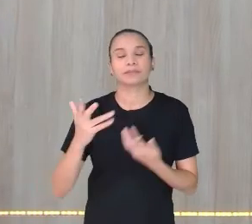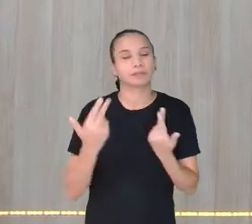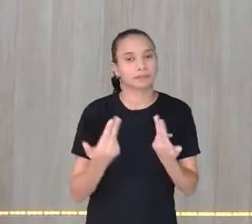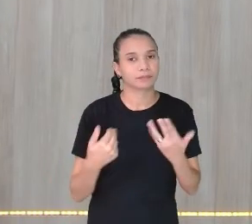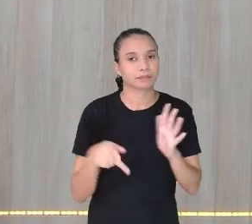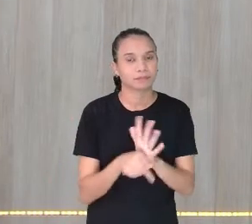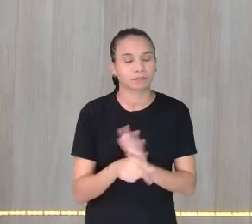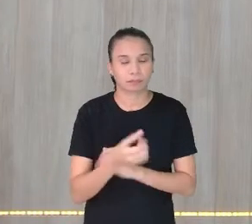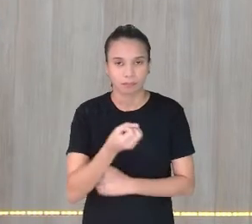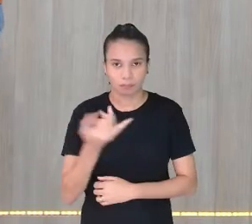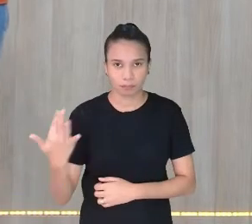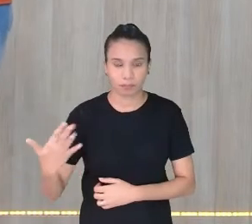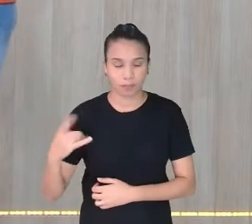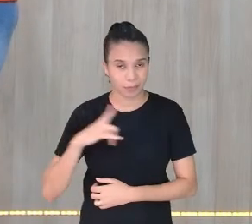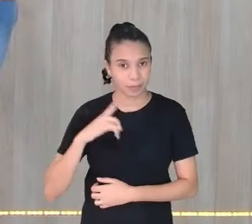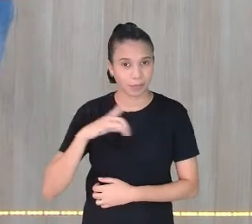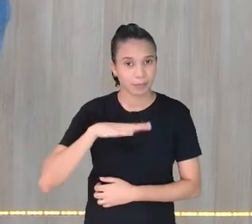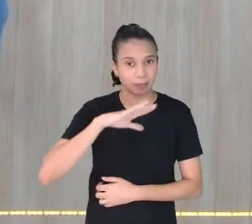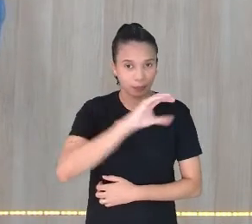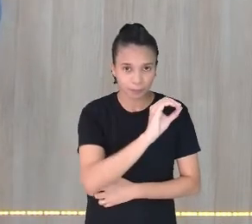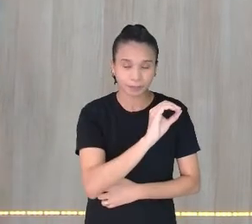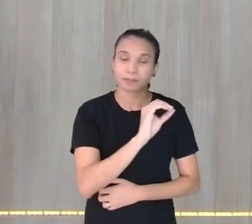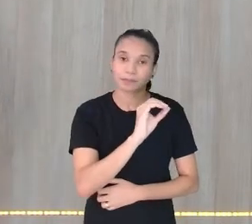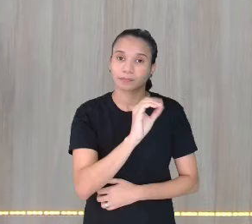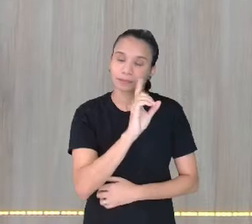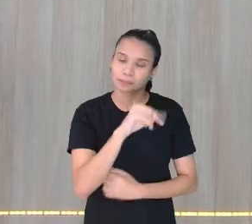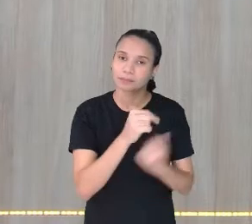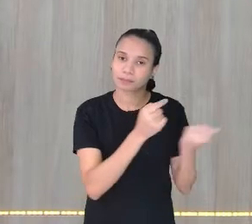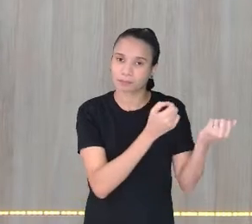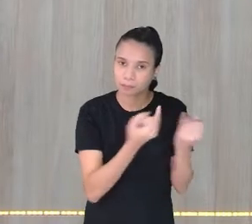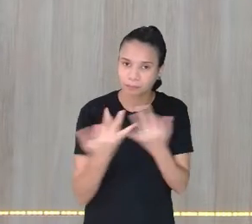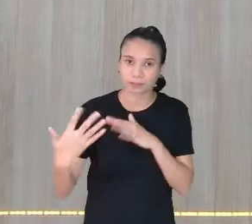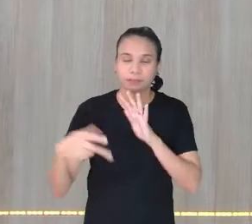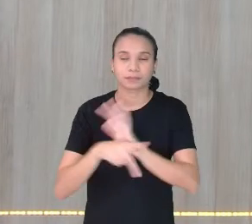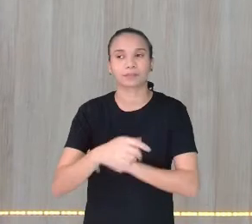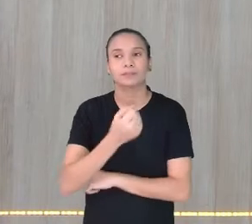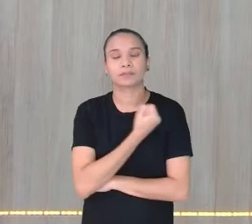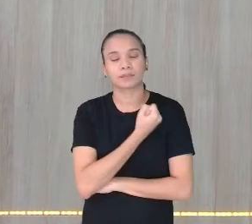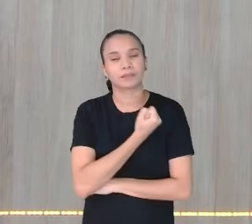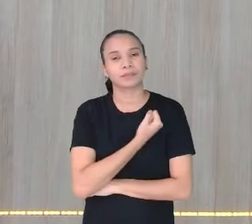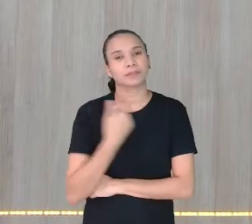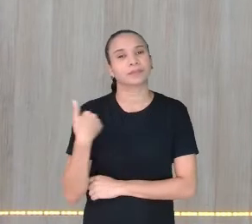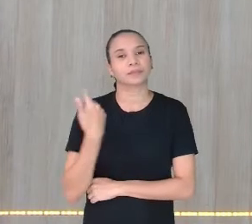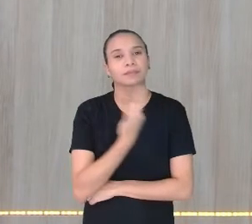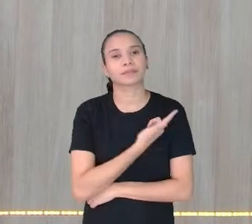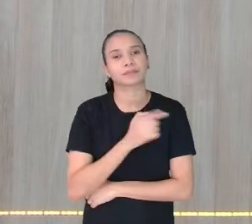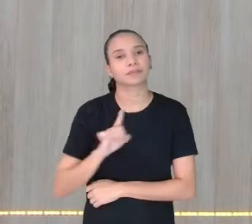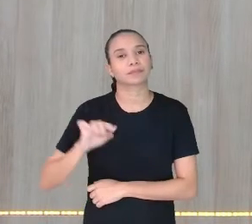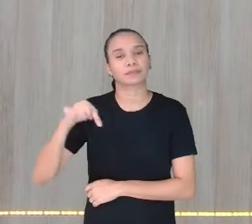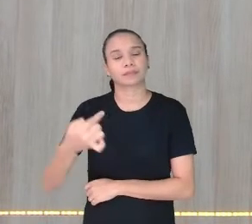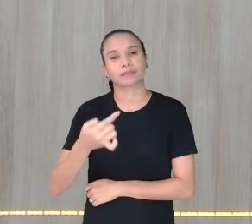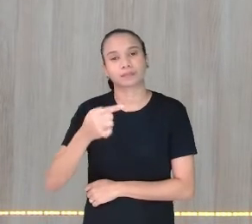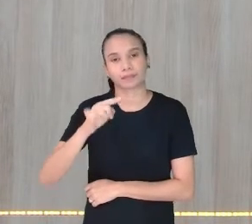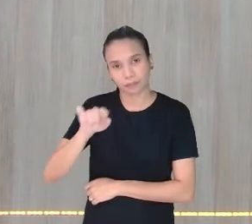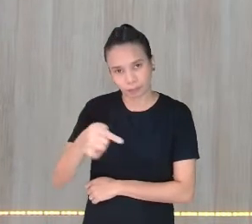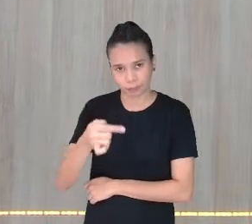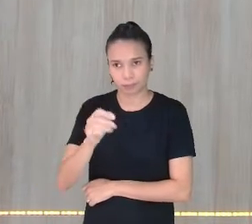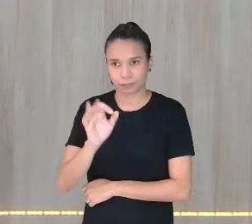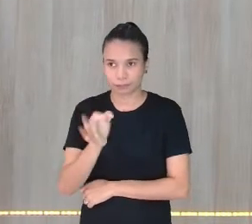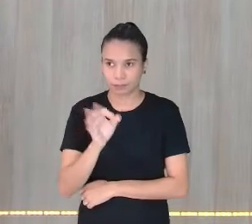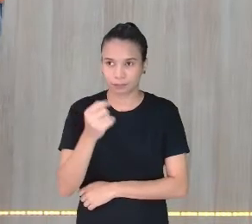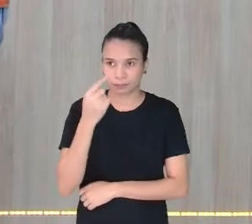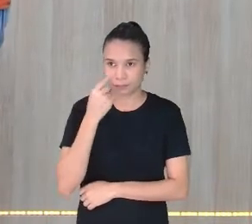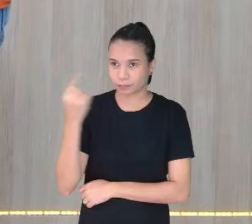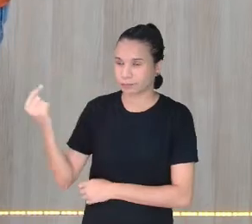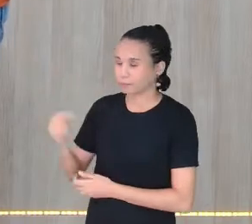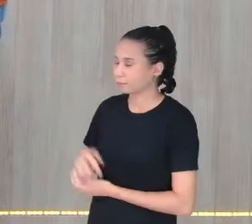A quantidade de zeros que a gente tem no denominador vai ser a quantidade de números que a gente vai ter depois da vírgula. Beleza?